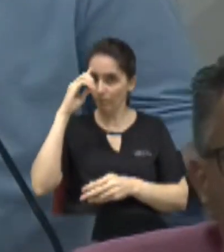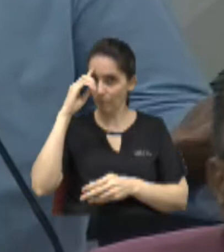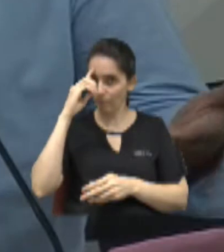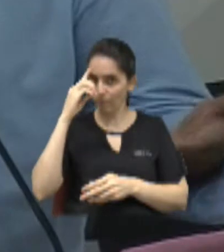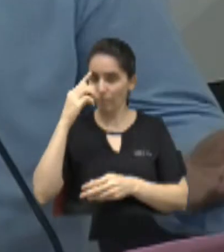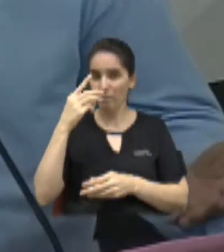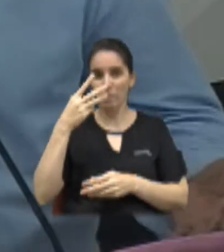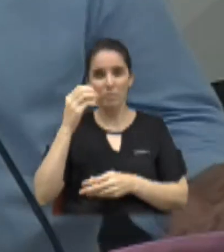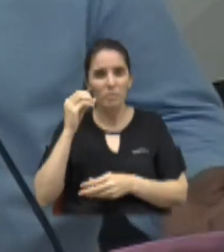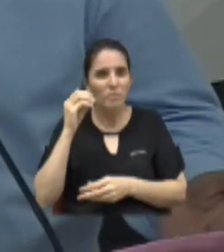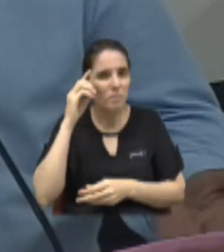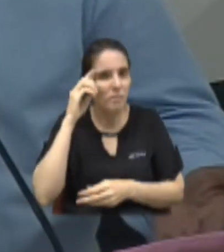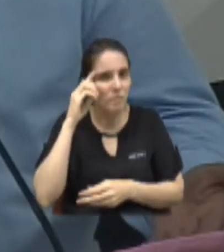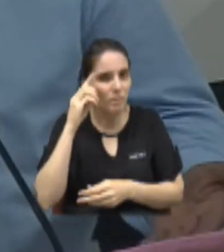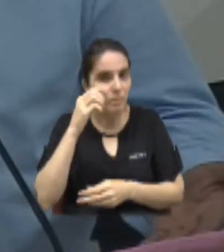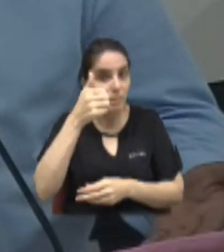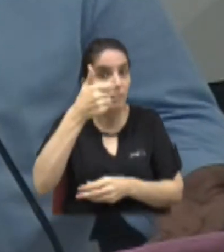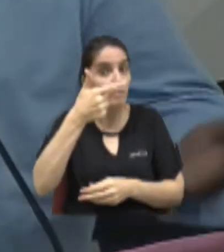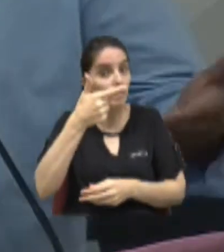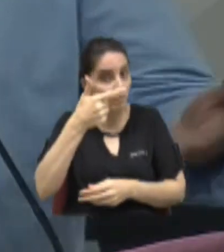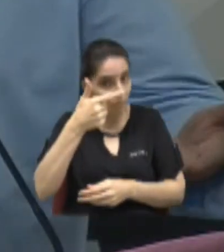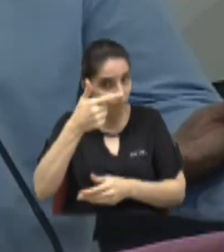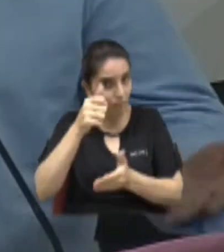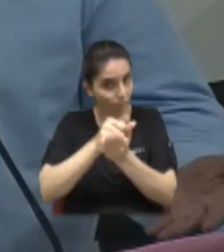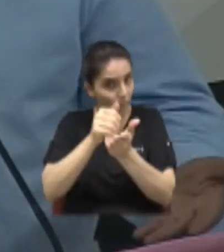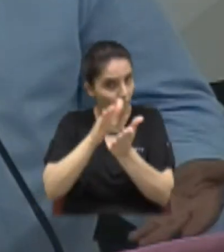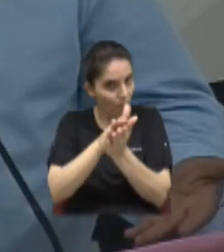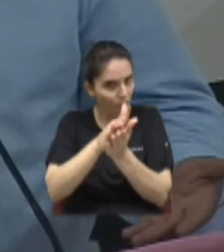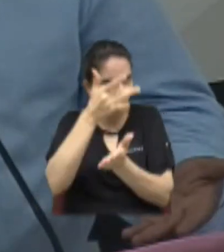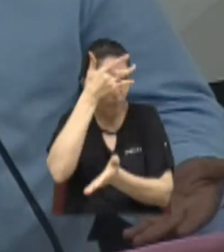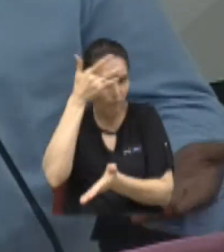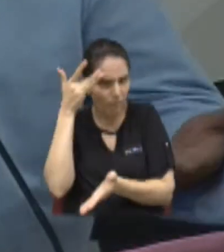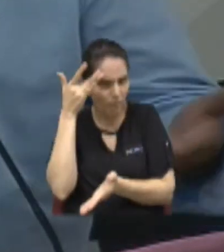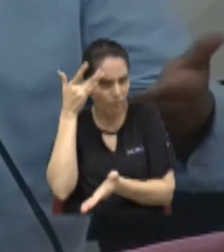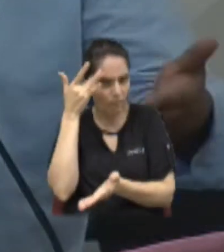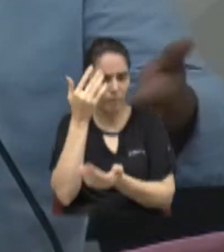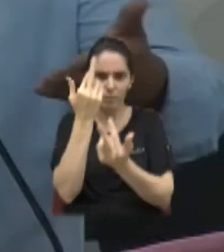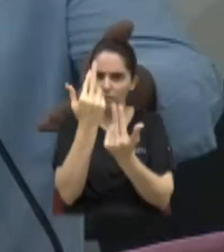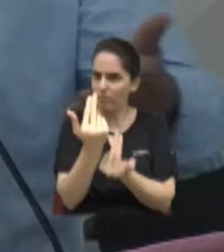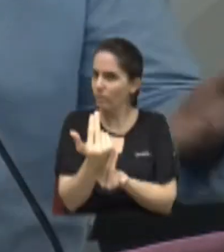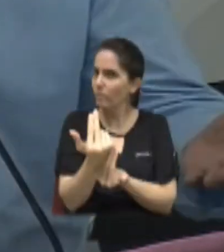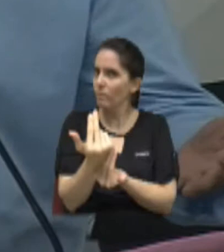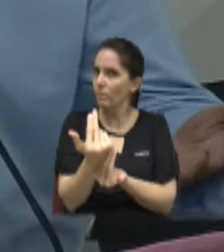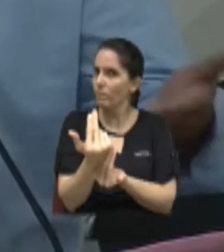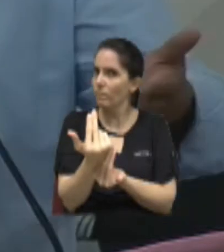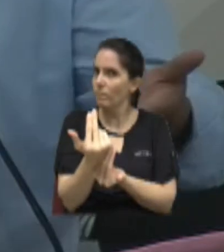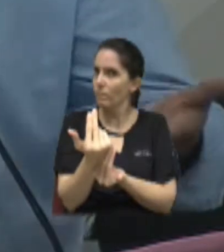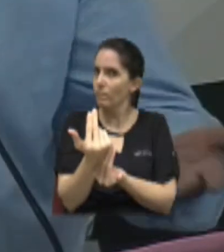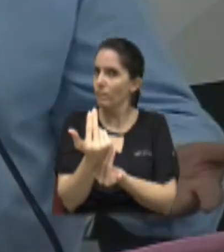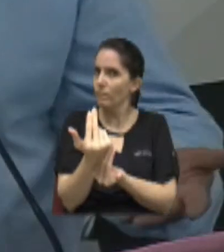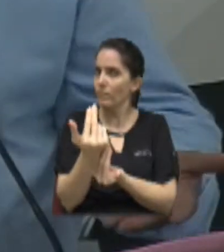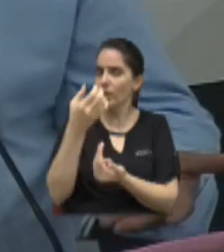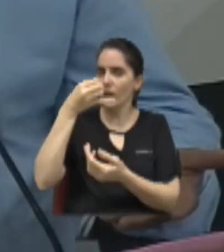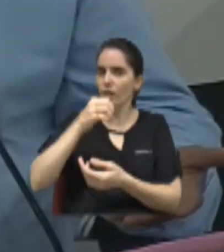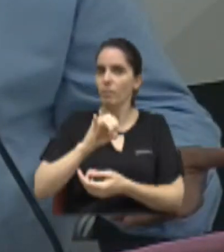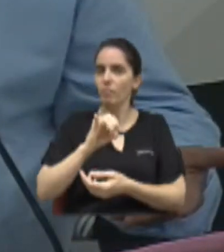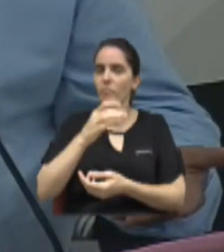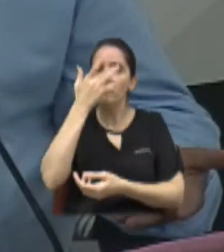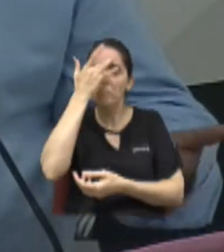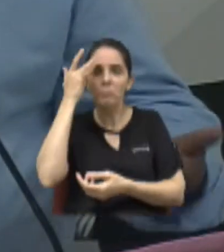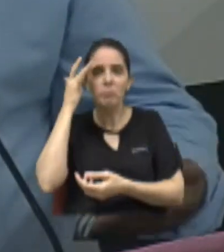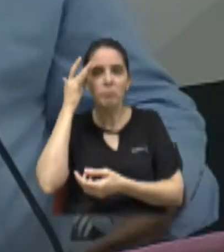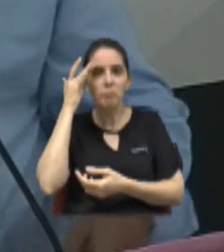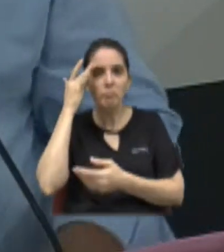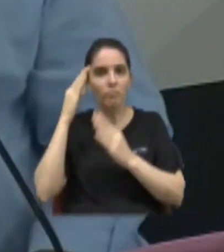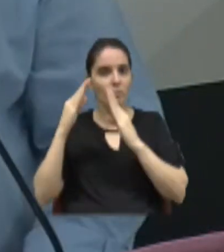tomar 12 multas no mesmo local, sendo que a pessoa mora um quarteirão ali virando.